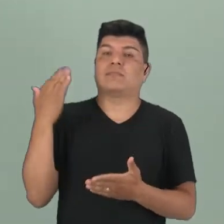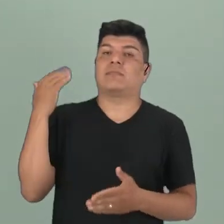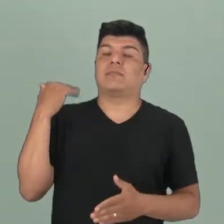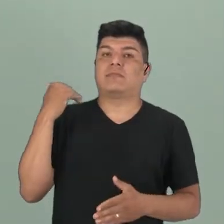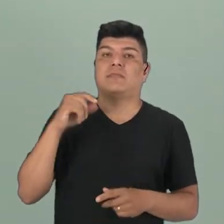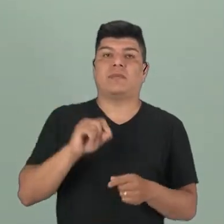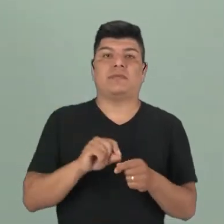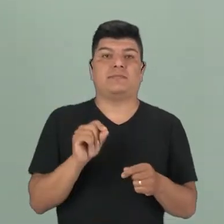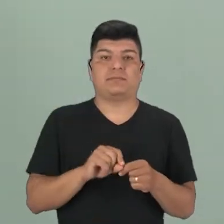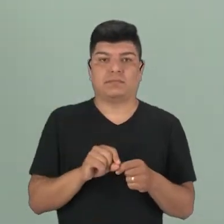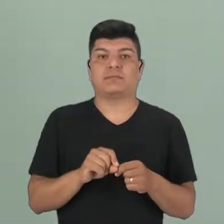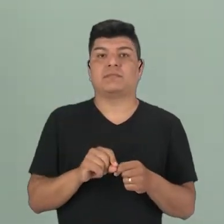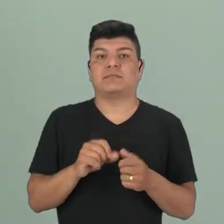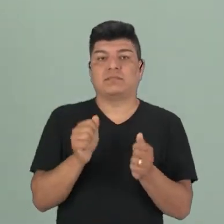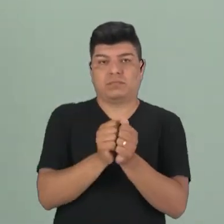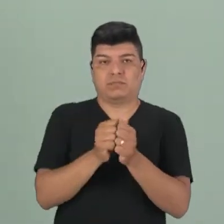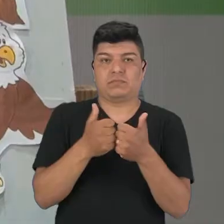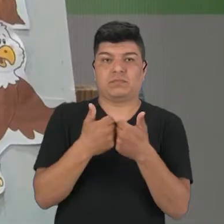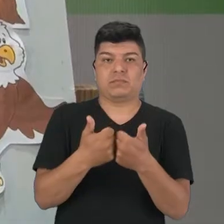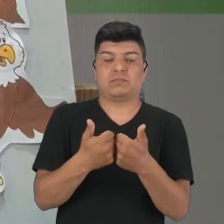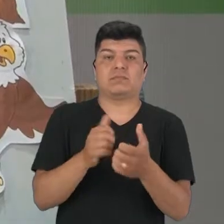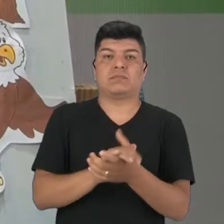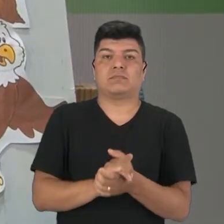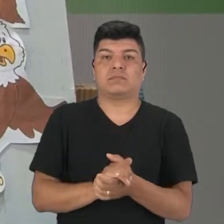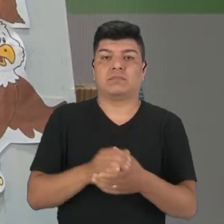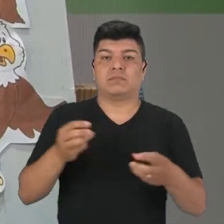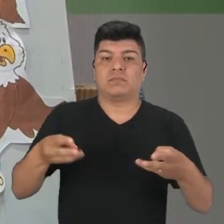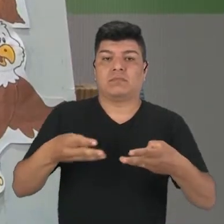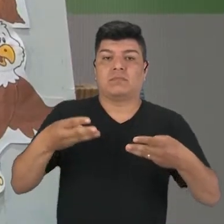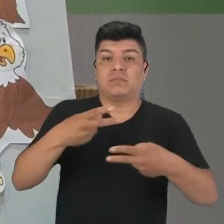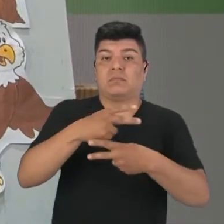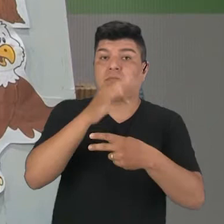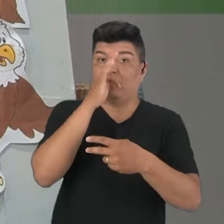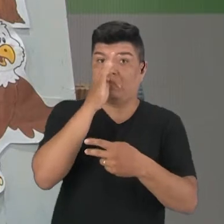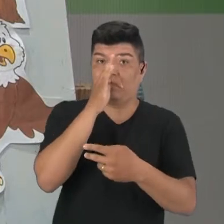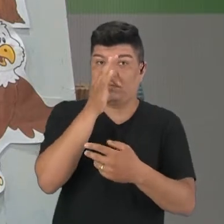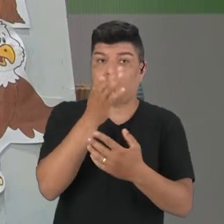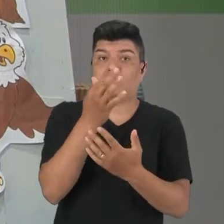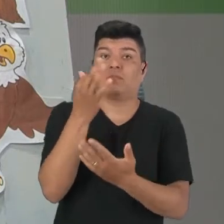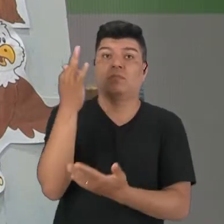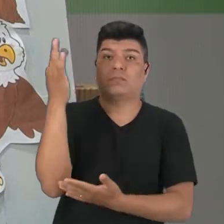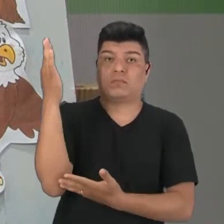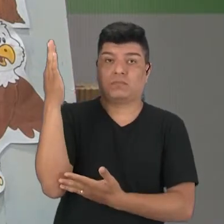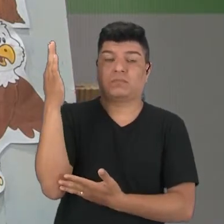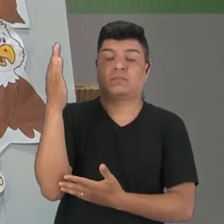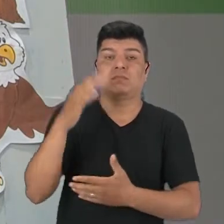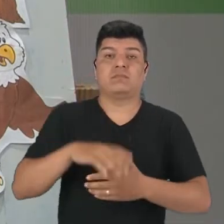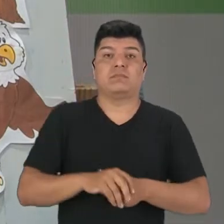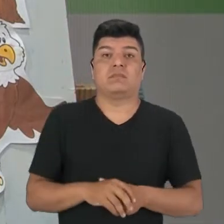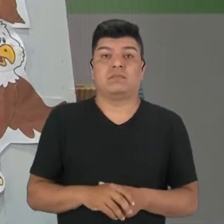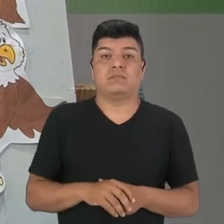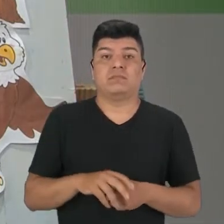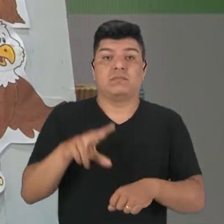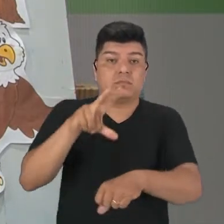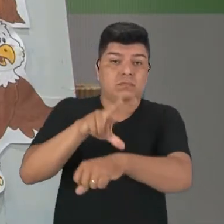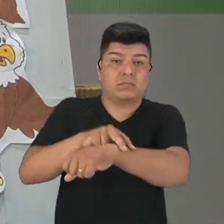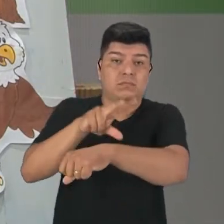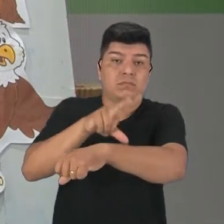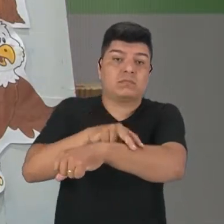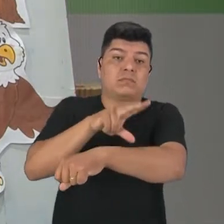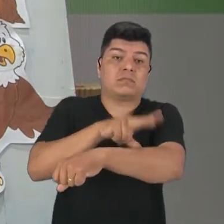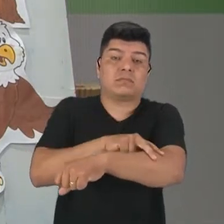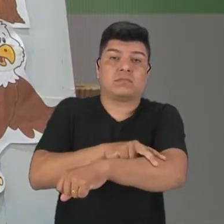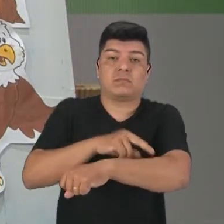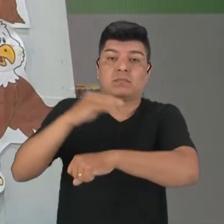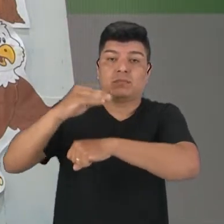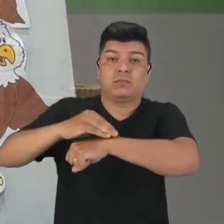nós fizemos essa cadeia alimentar juntos ó ou vegetal aqui representado por essa né planta o gafanhoto